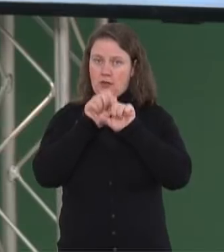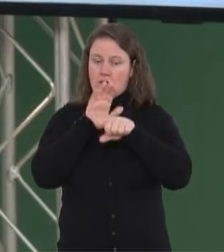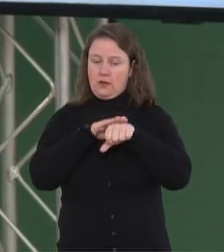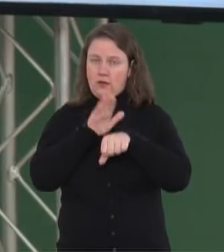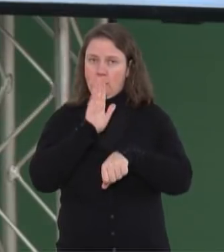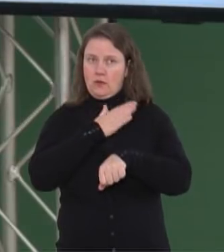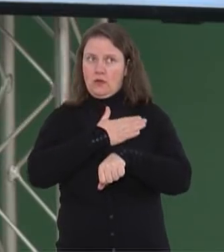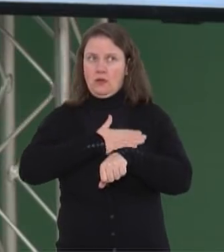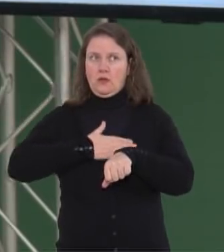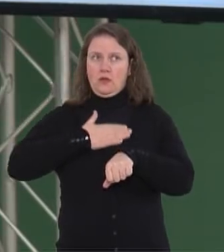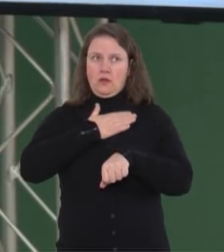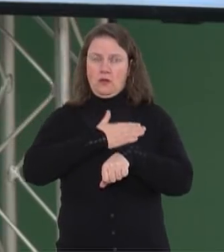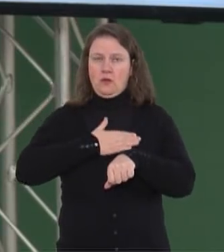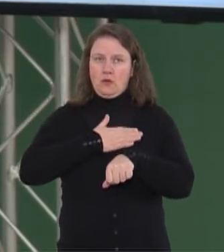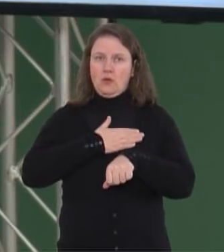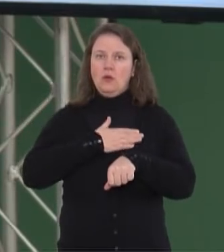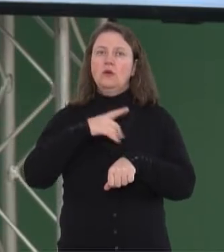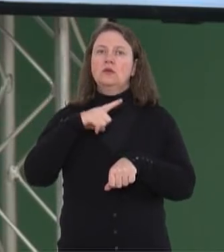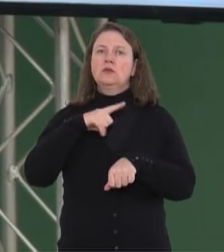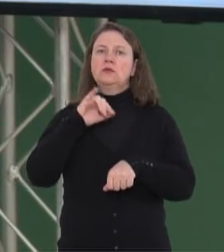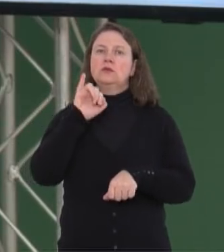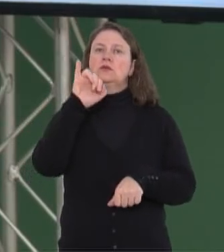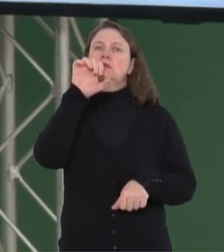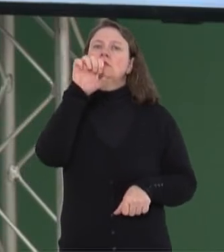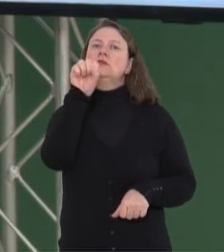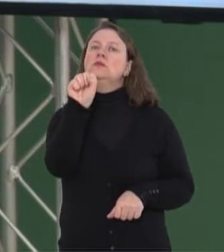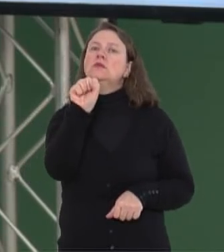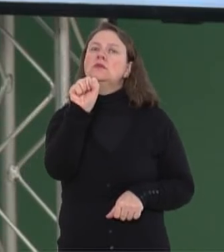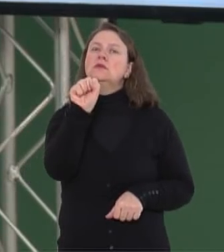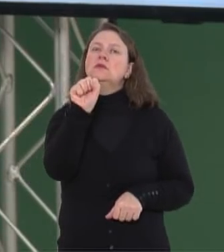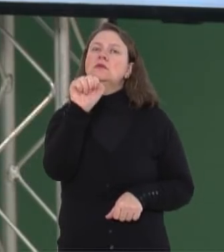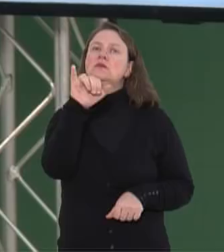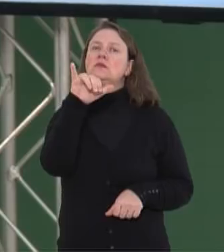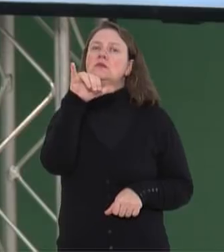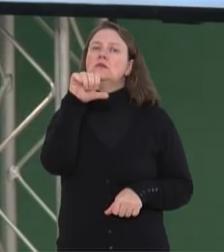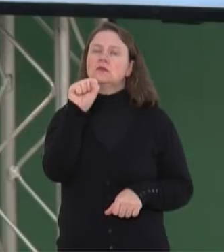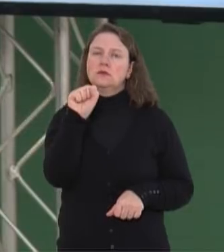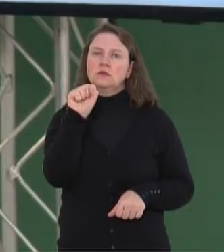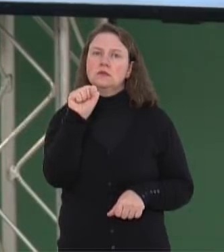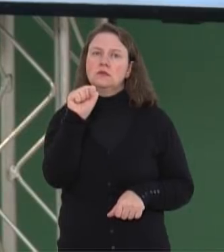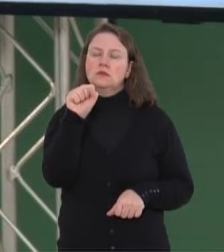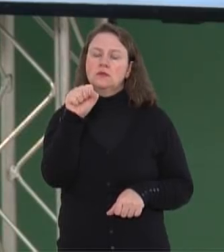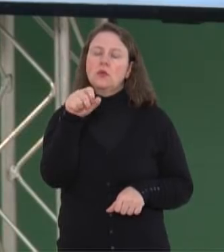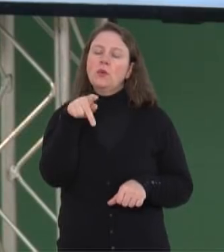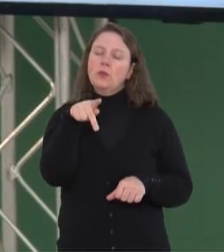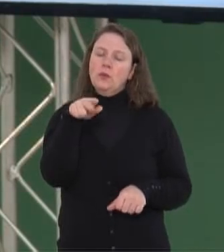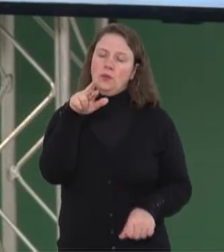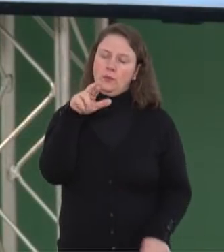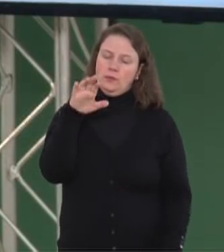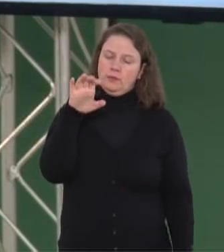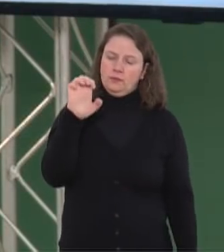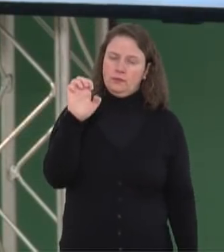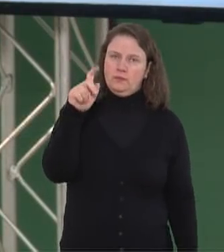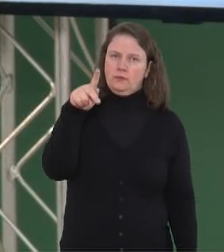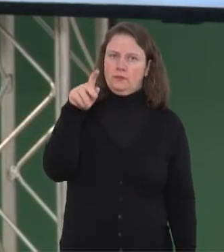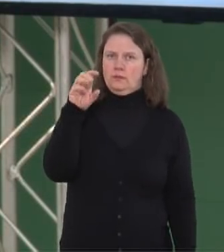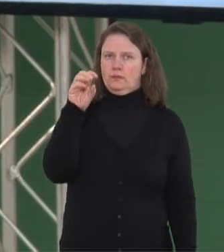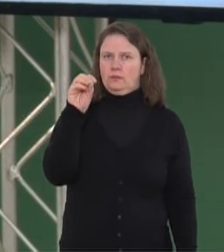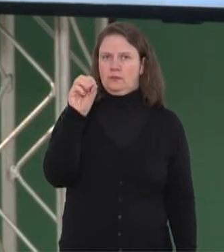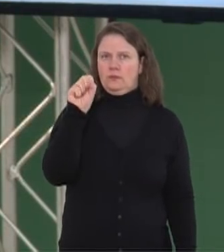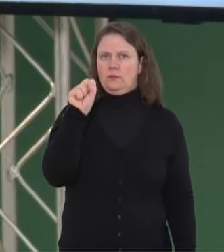agora? Nesse momento, eu não estou colocando a preposição porque eu não estou me referindo